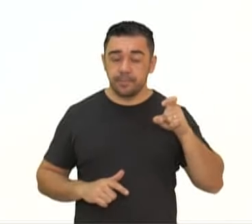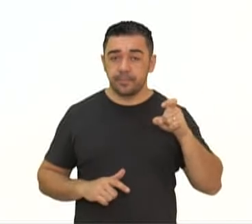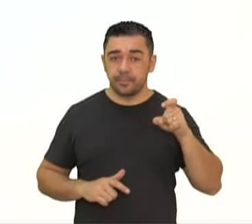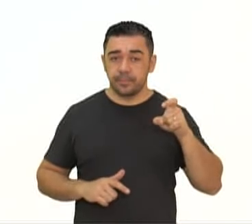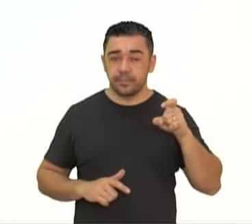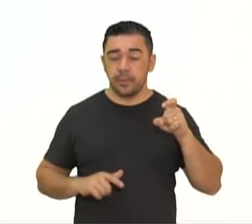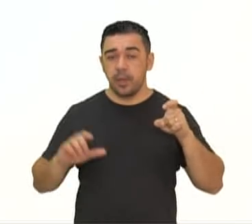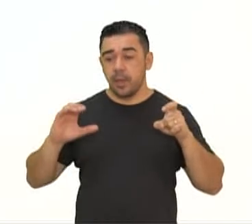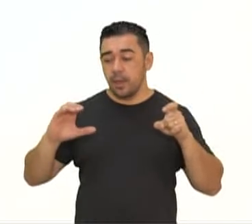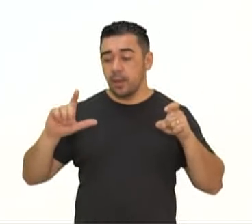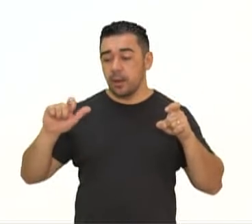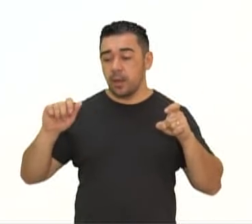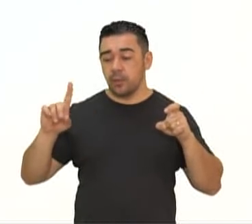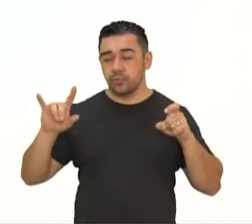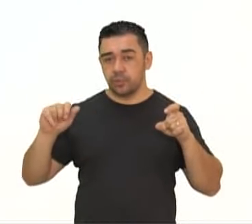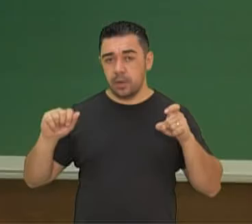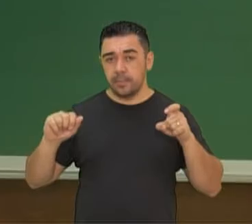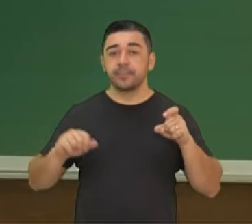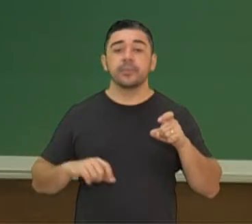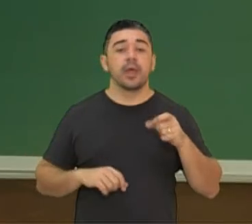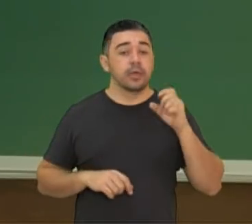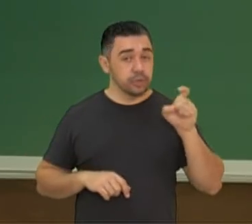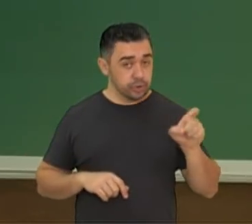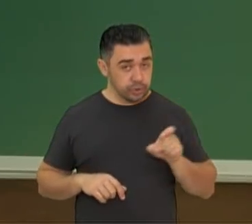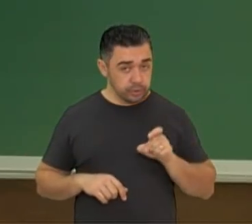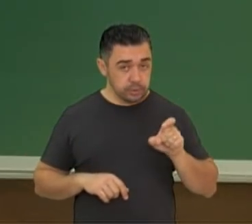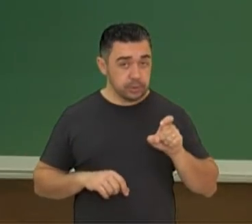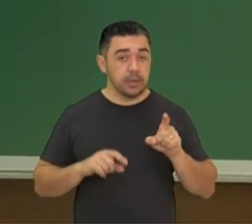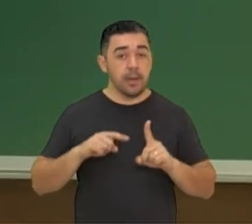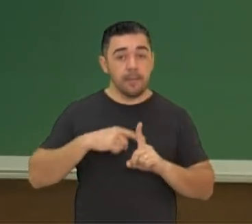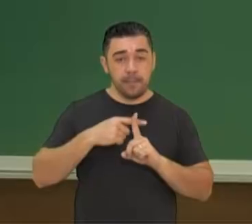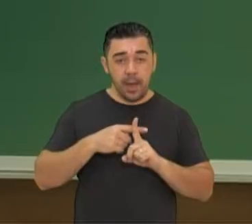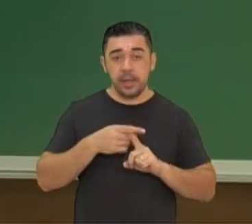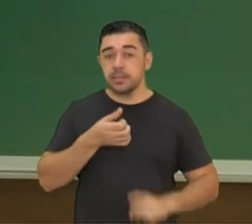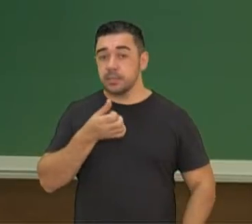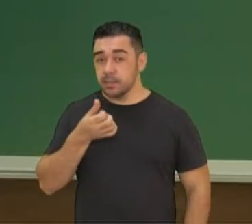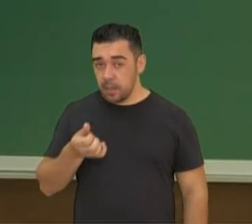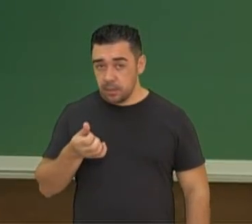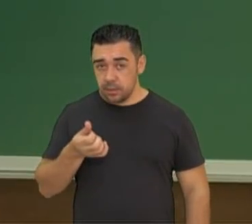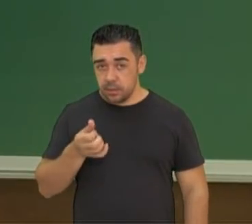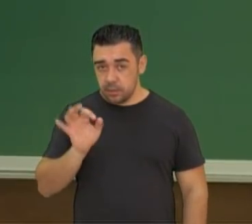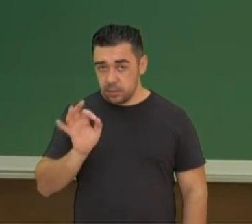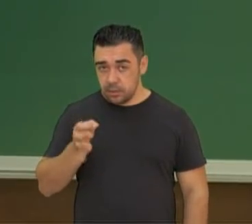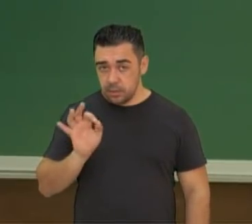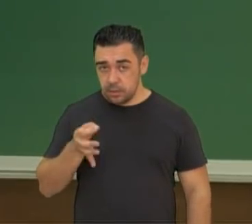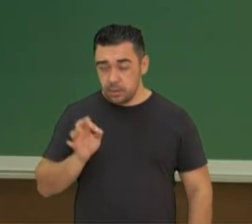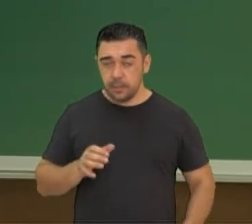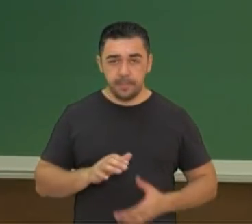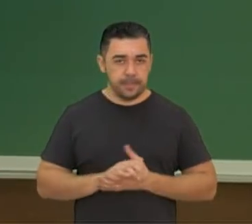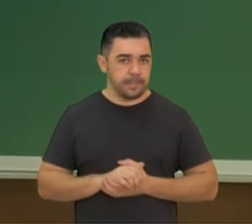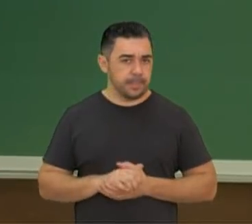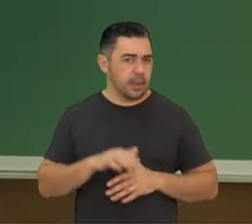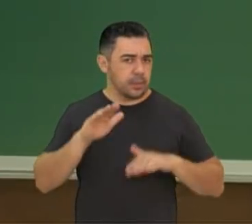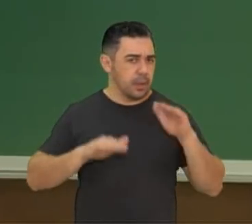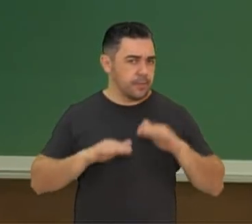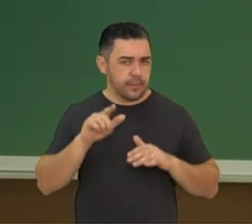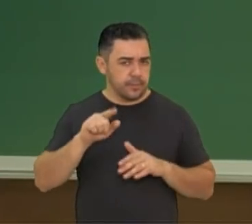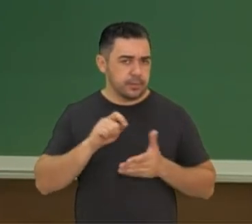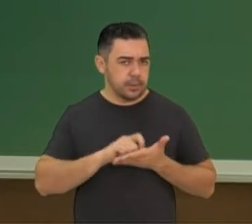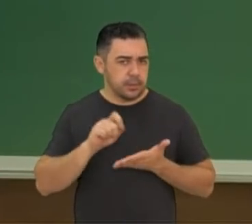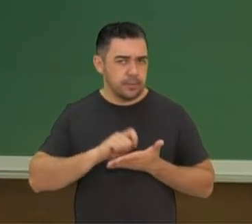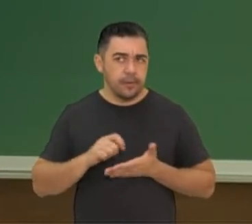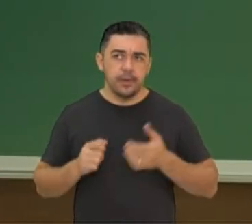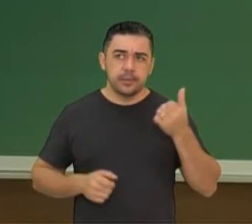quanto? Vai ter a idade da Melissa, que é X, mais 6. Talvez você tenha escrito aí